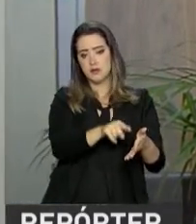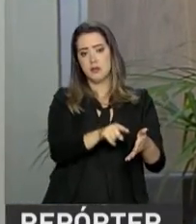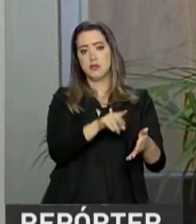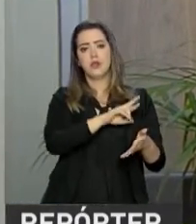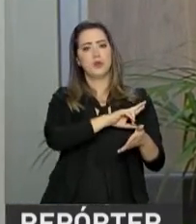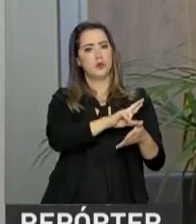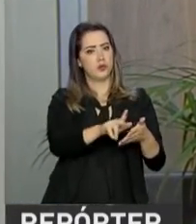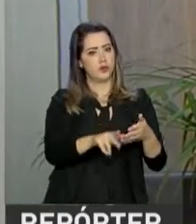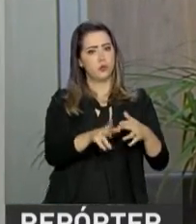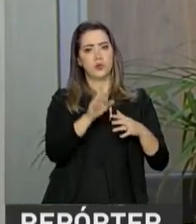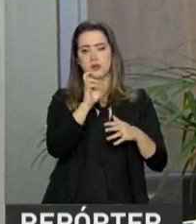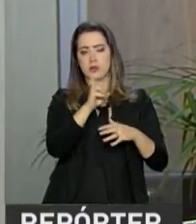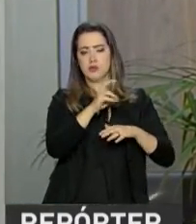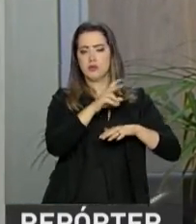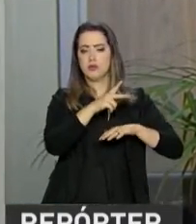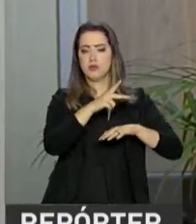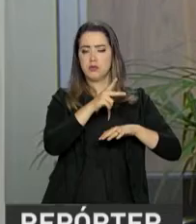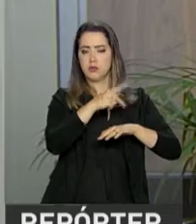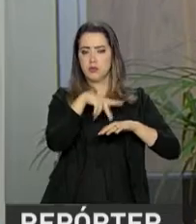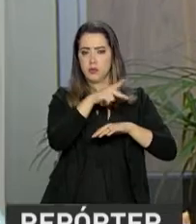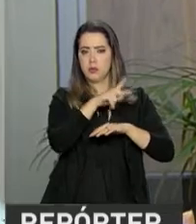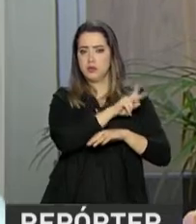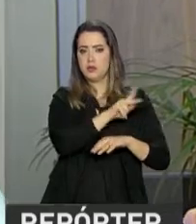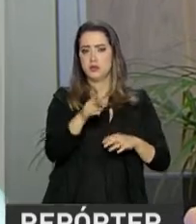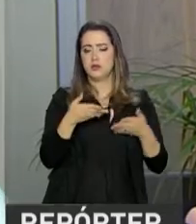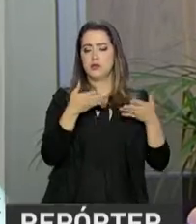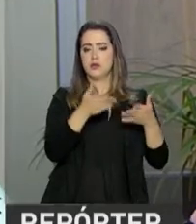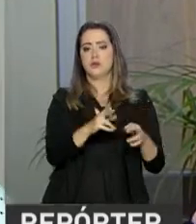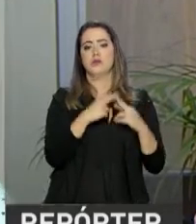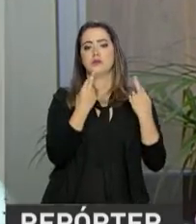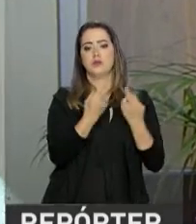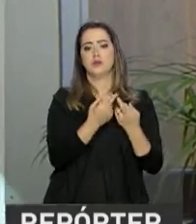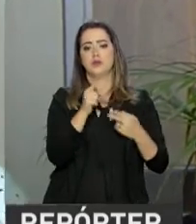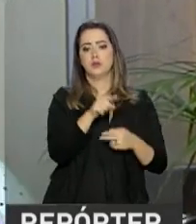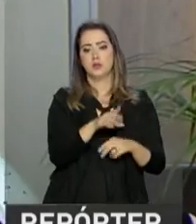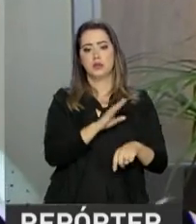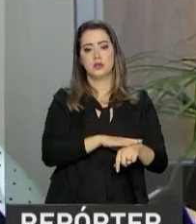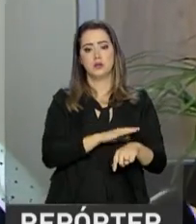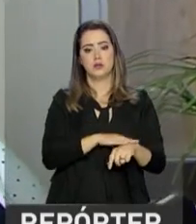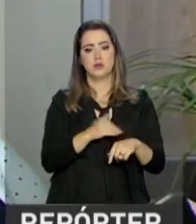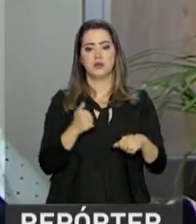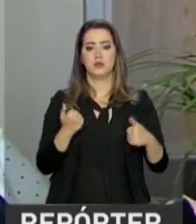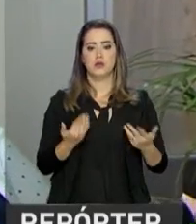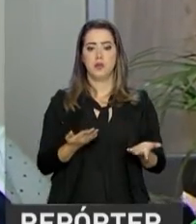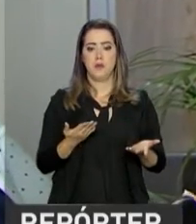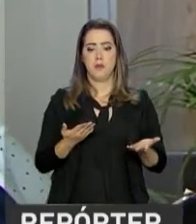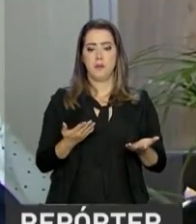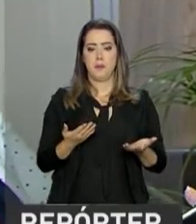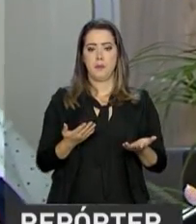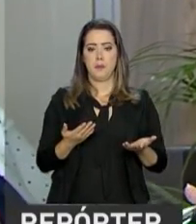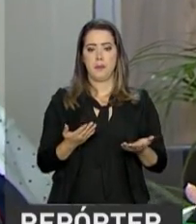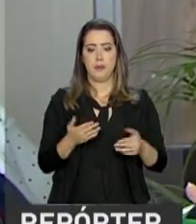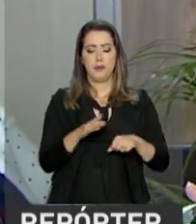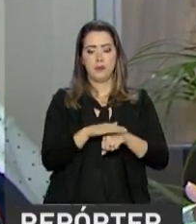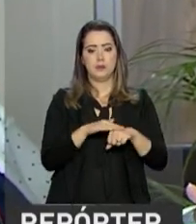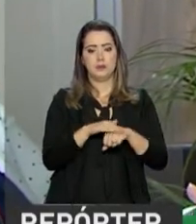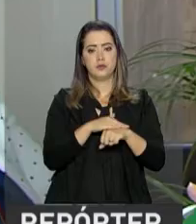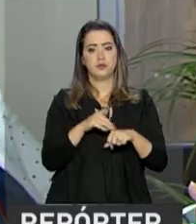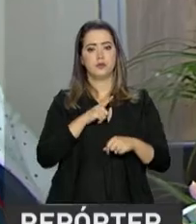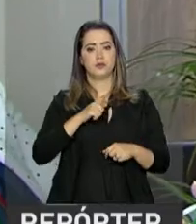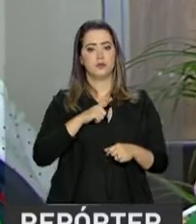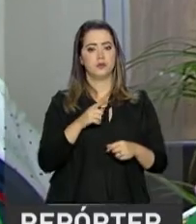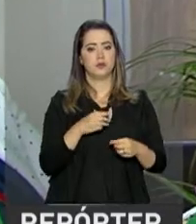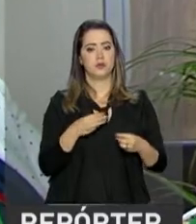se presente podem sempre ir sempre vão nas reuniões e aí nesse momento então nas conversas que nós teremos